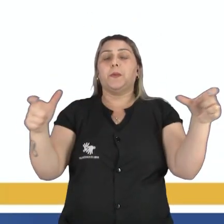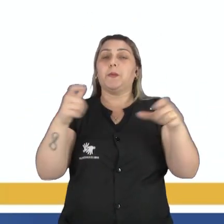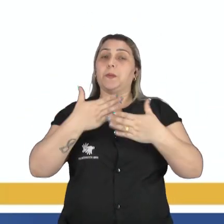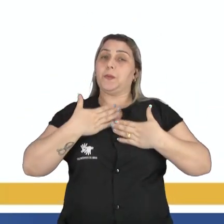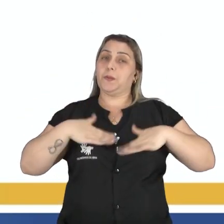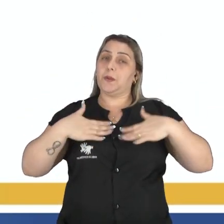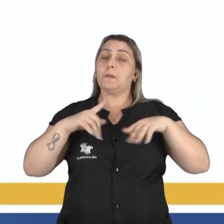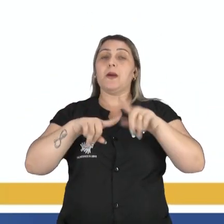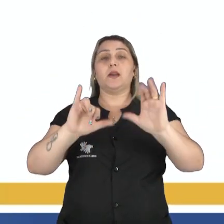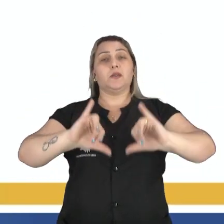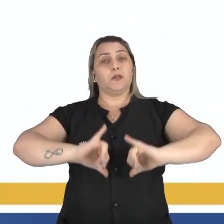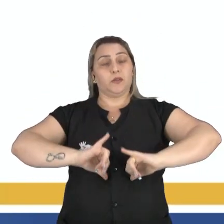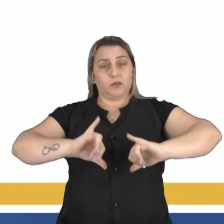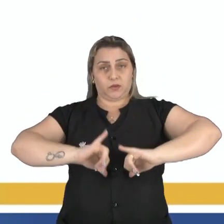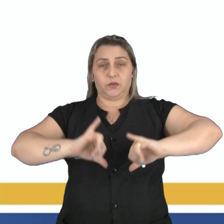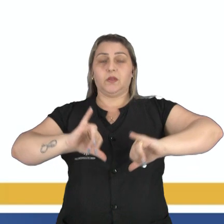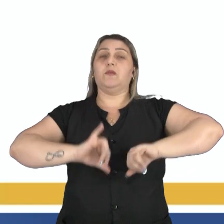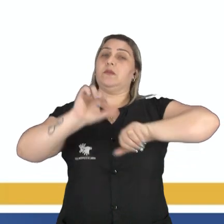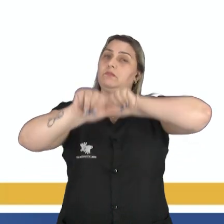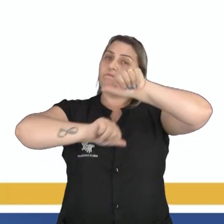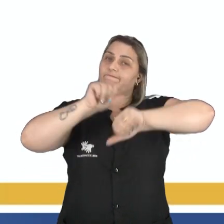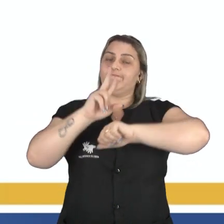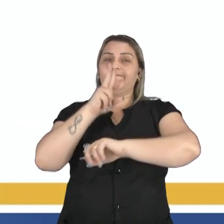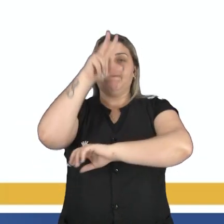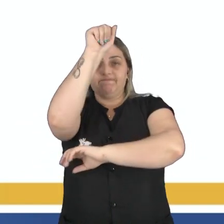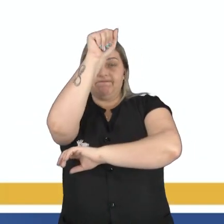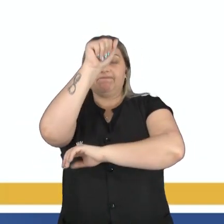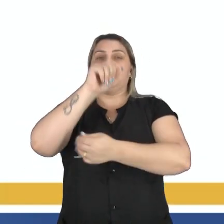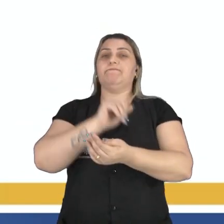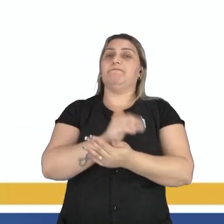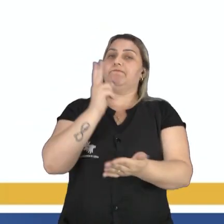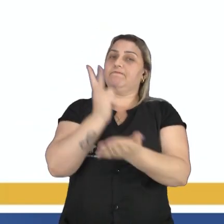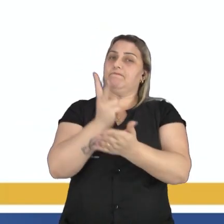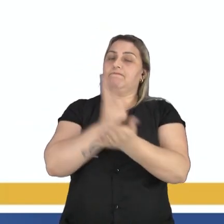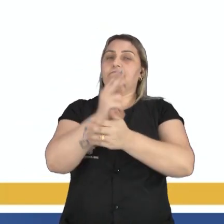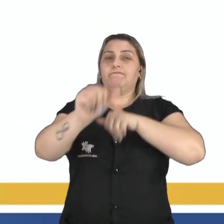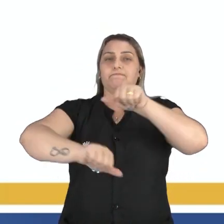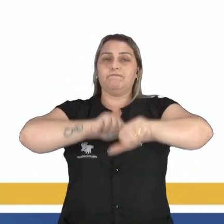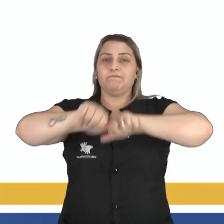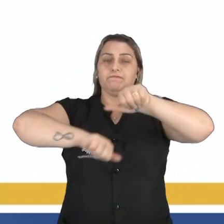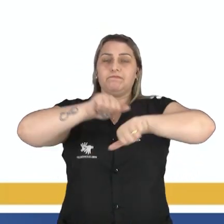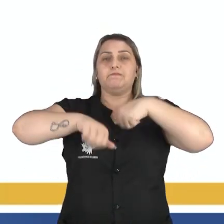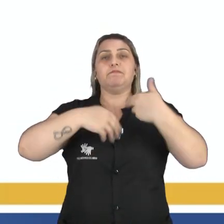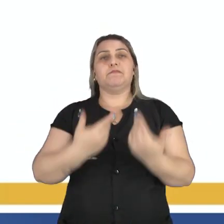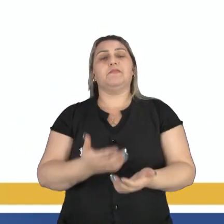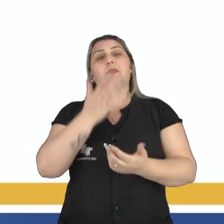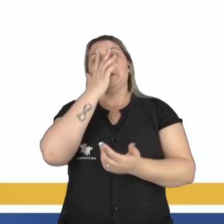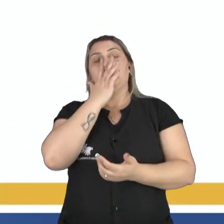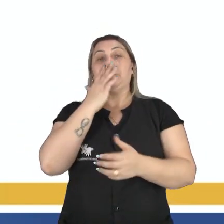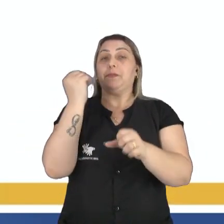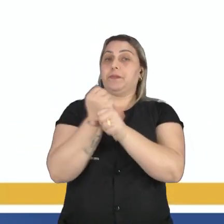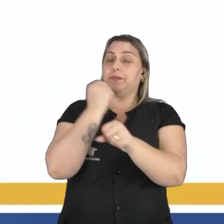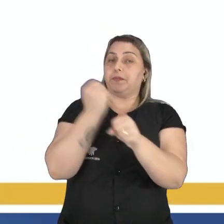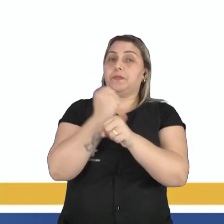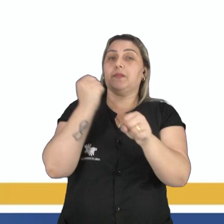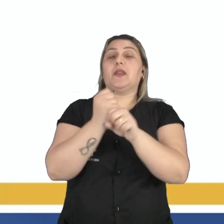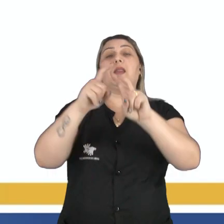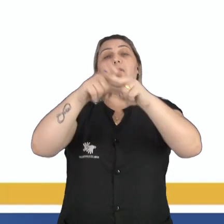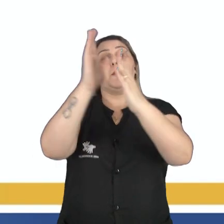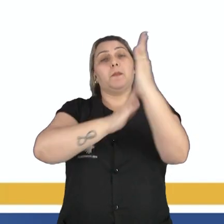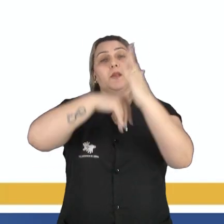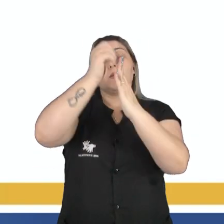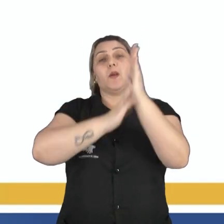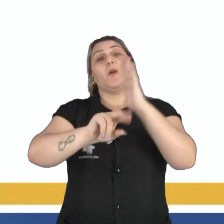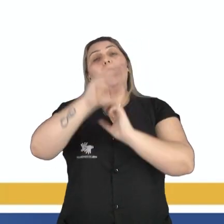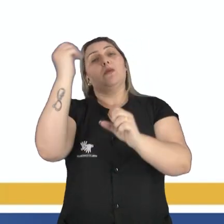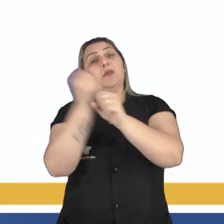mas elas sofrem uma dinâmica muito forte. Elas estão em constante alteração. Seja por alguma reforma, uma pintura